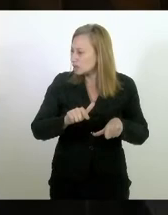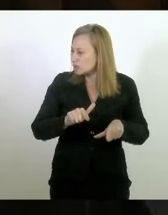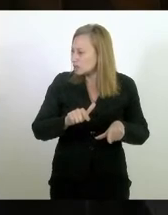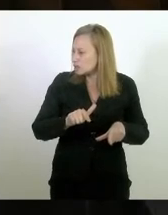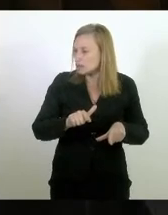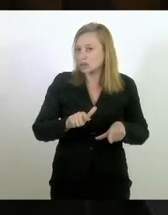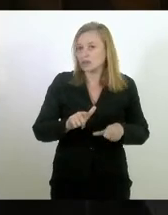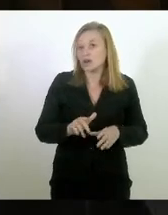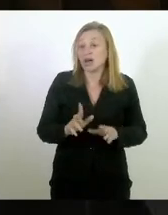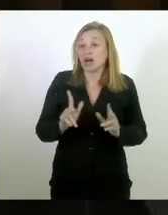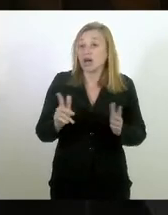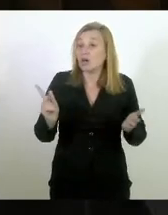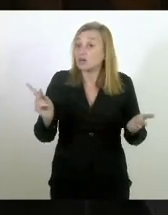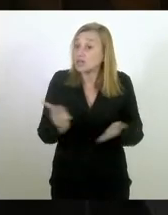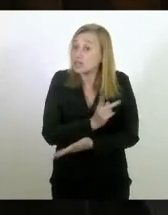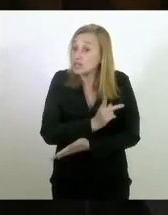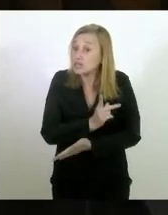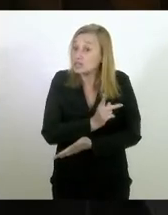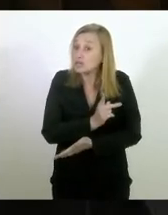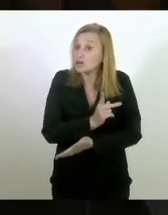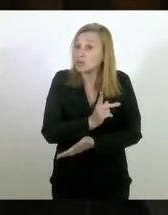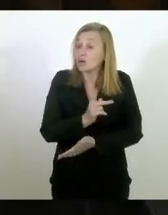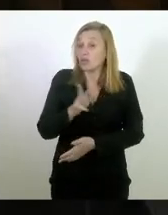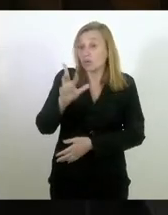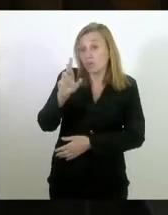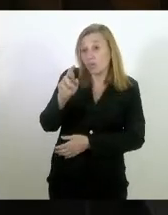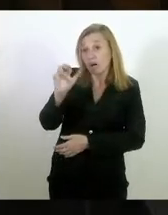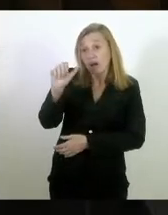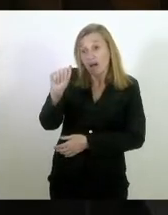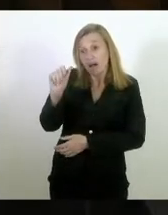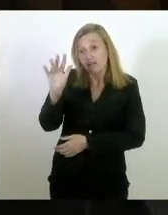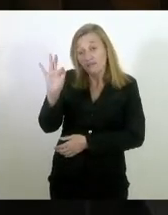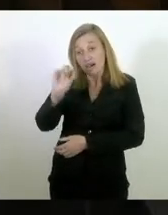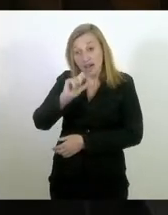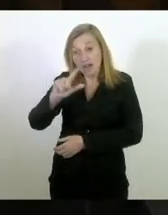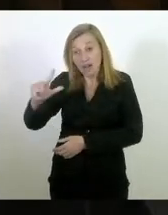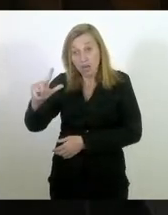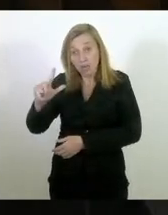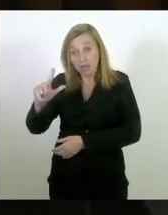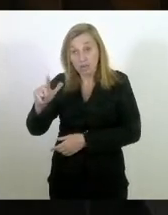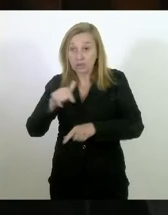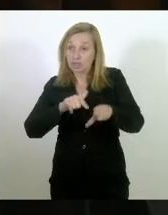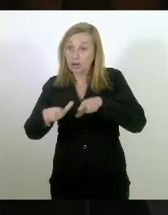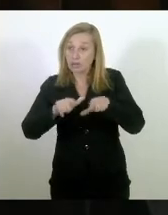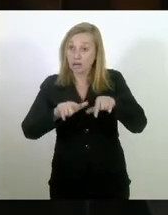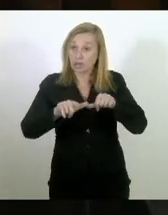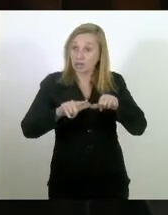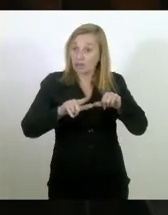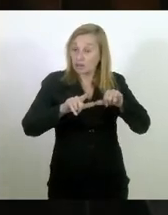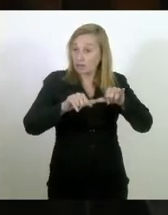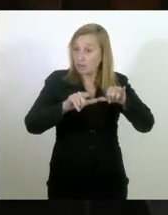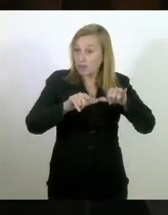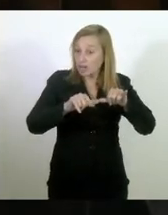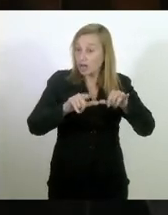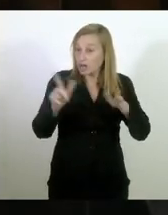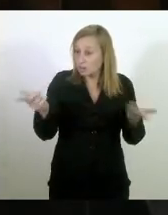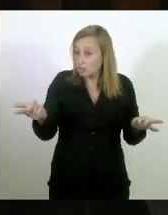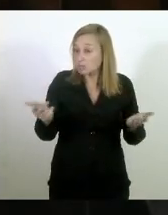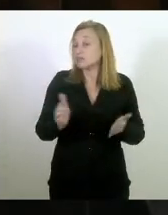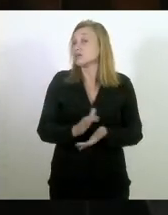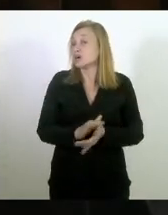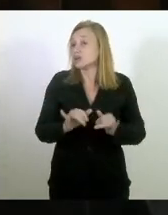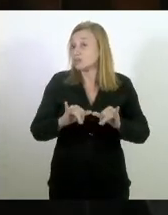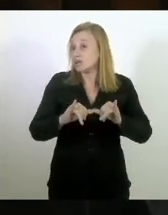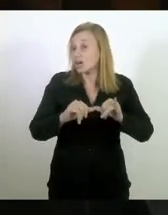aconteceu com o Rafael outro de um Rafael trabalhando no supermercado mundial teve a petulância entre